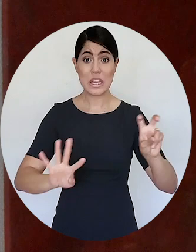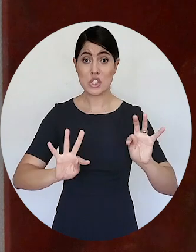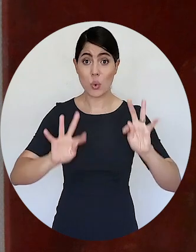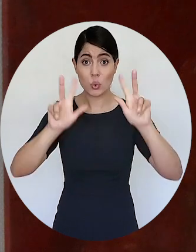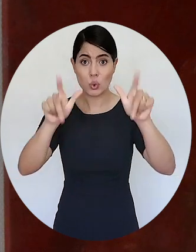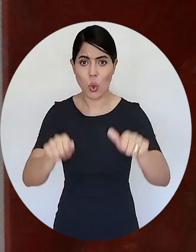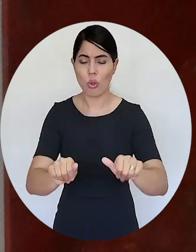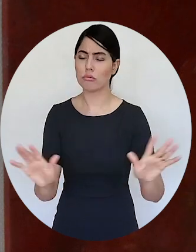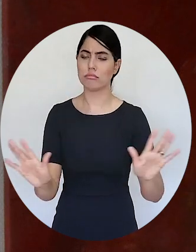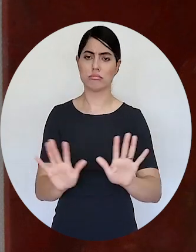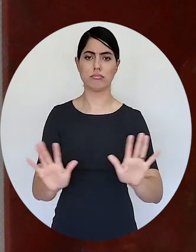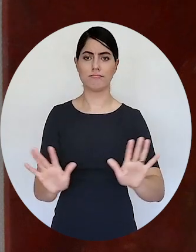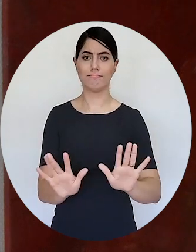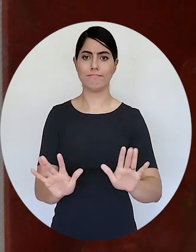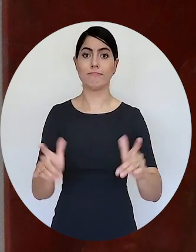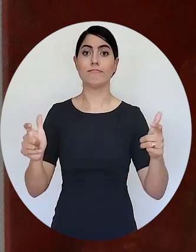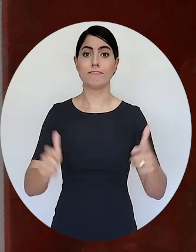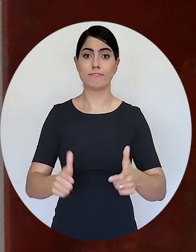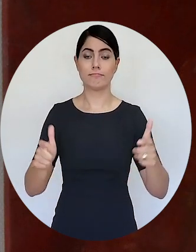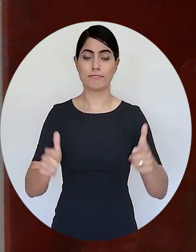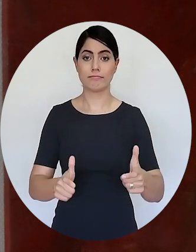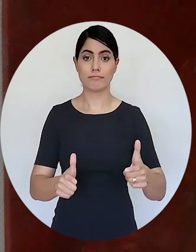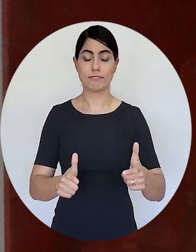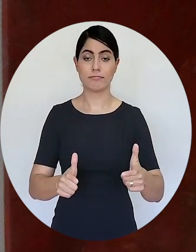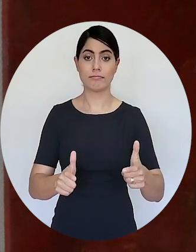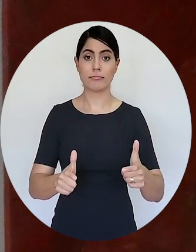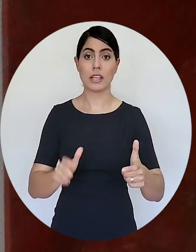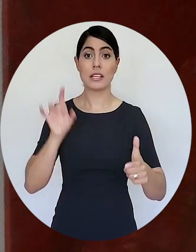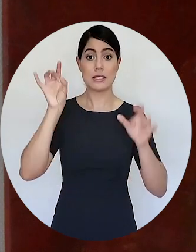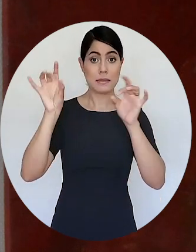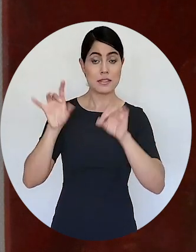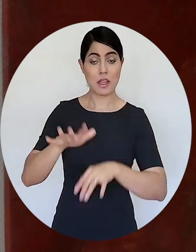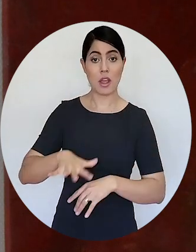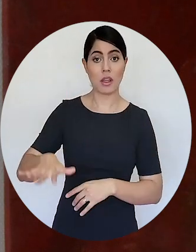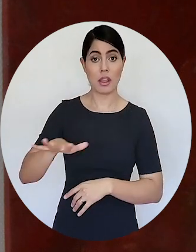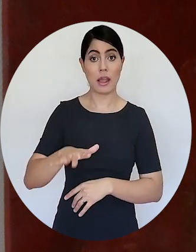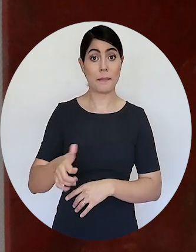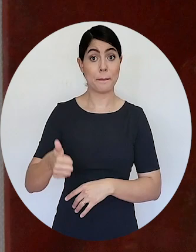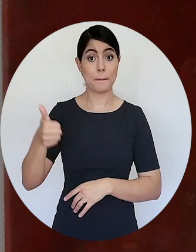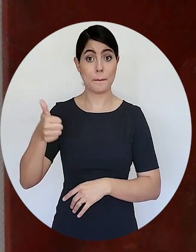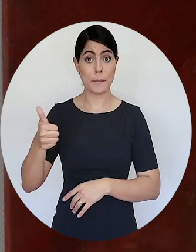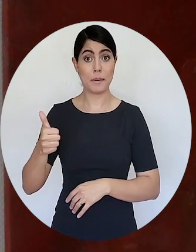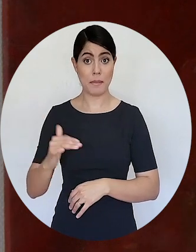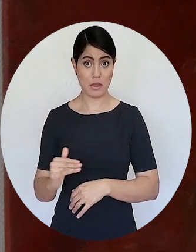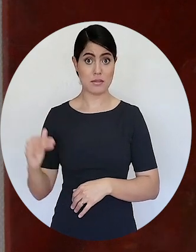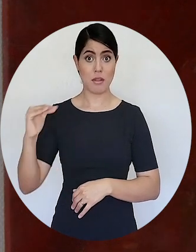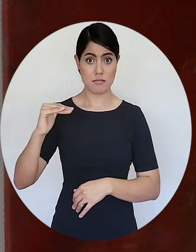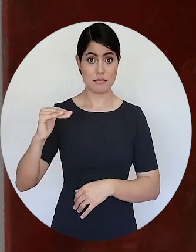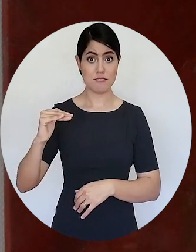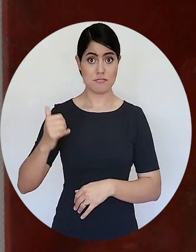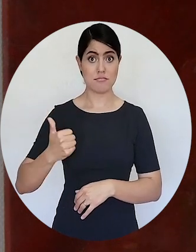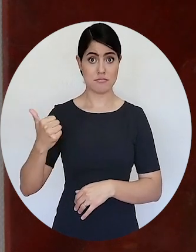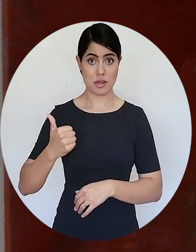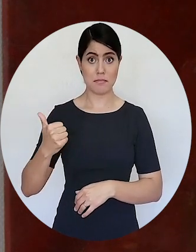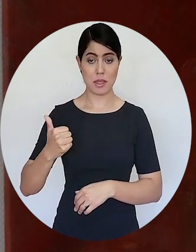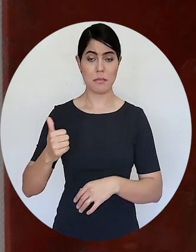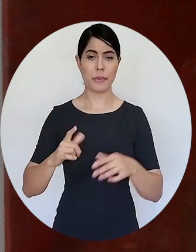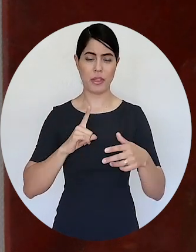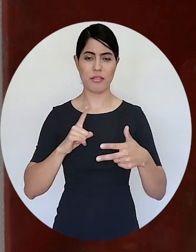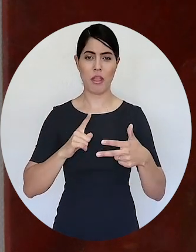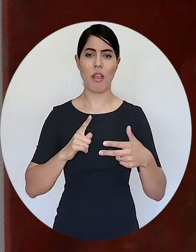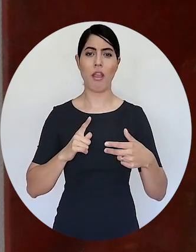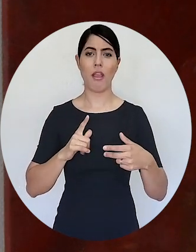homogênea em todo o país, sabemos que, em especial na primeira instância, há dificuldades para despachar diretamente, claro,